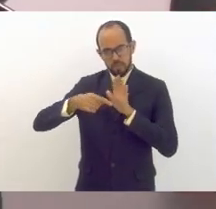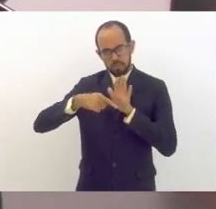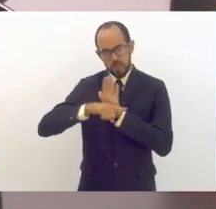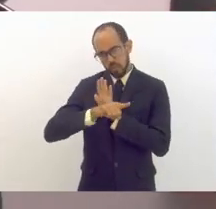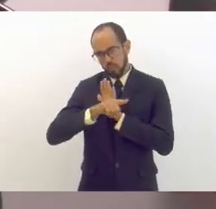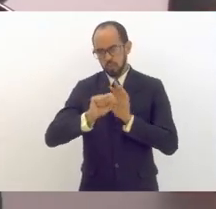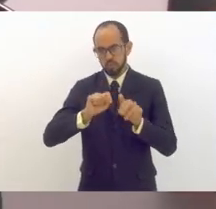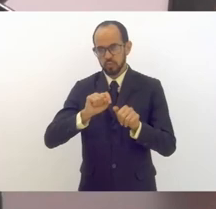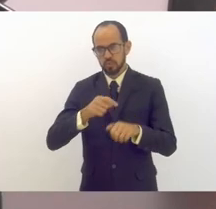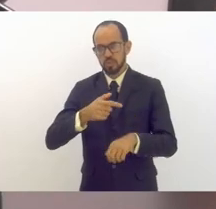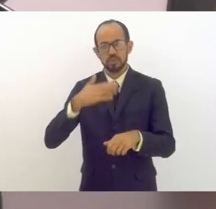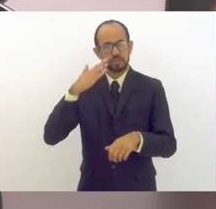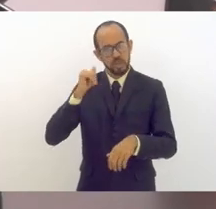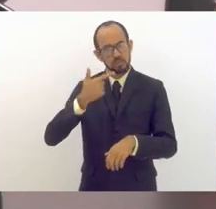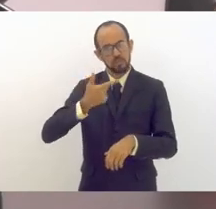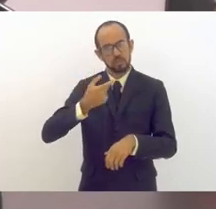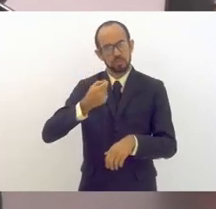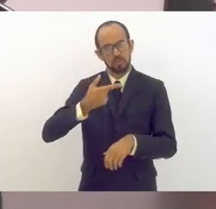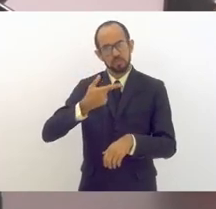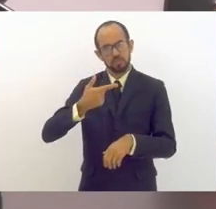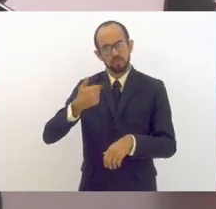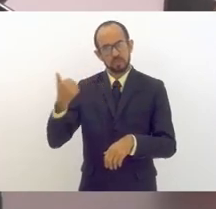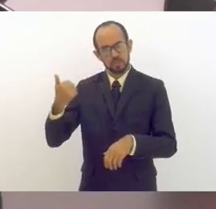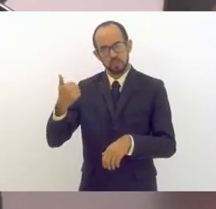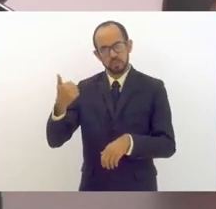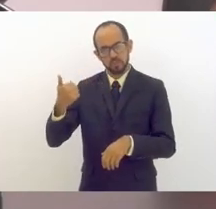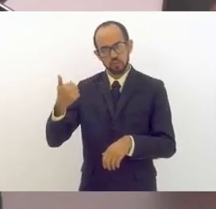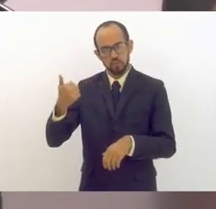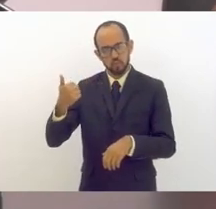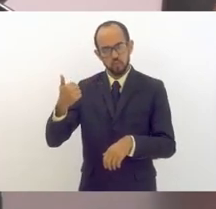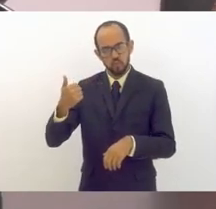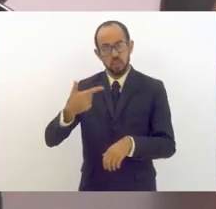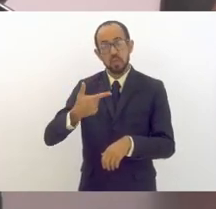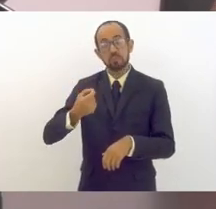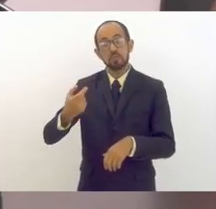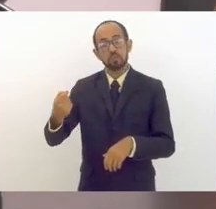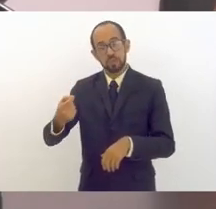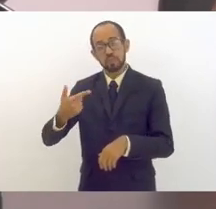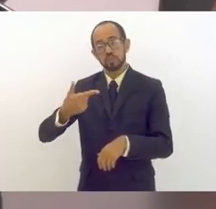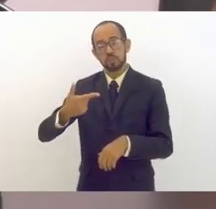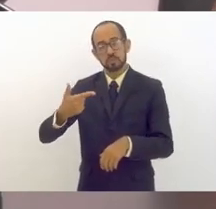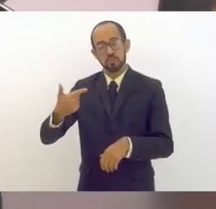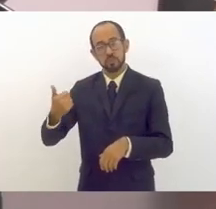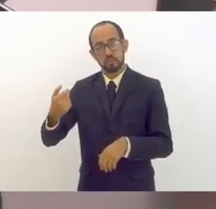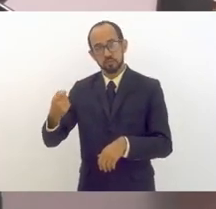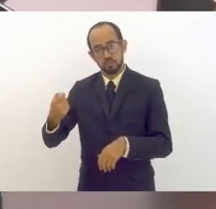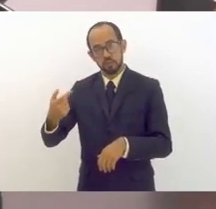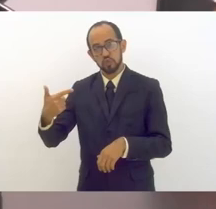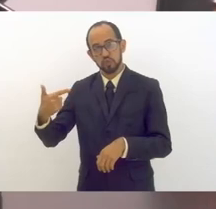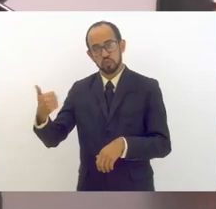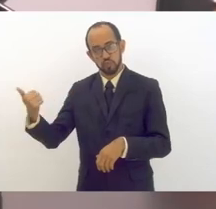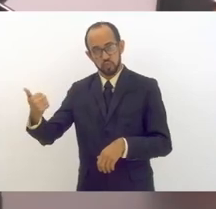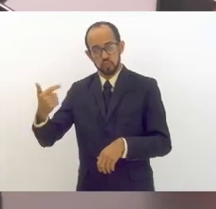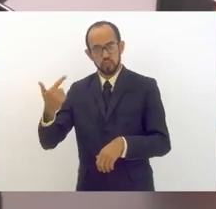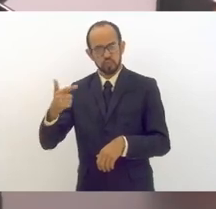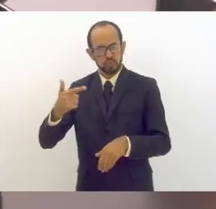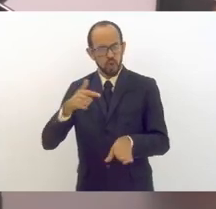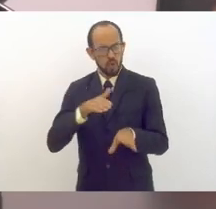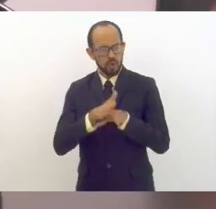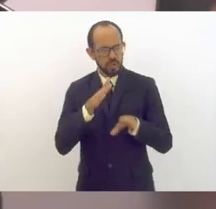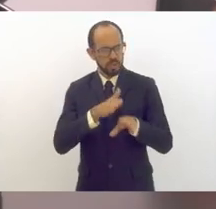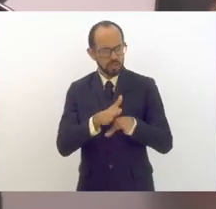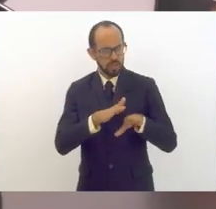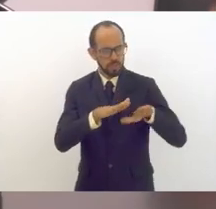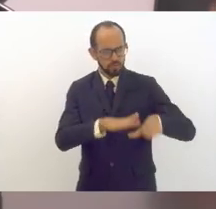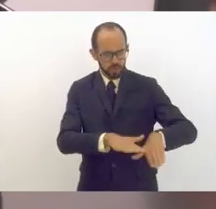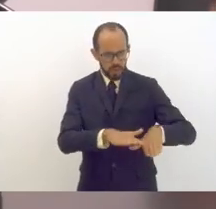2020, 2021, tivemos a pandemia, não havia orientação de fazer nenhuma retenção de alunos, isso já foi bem